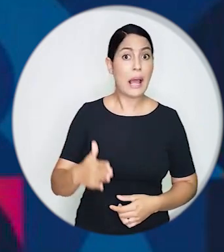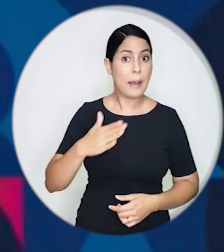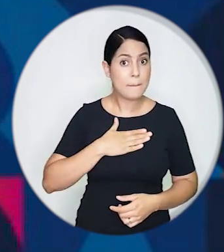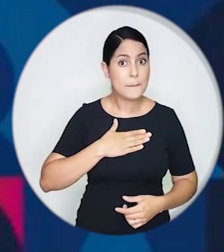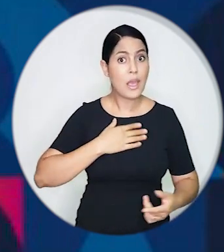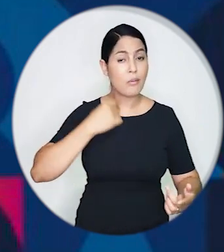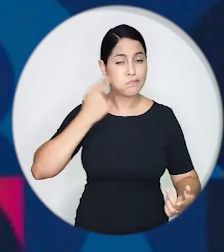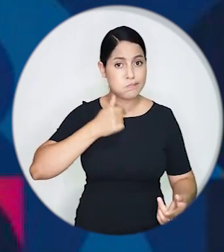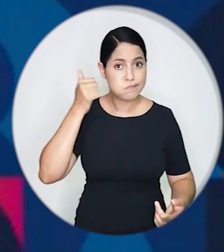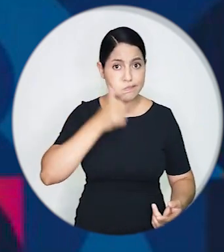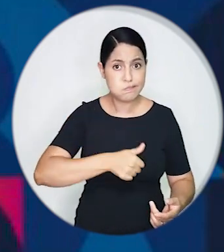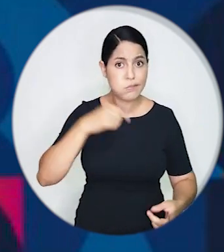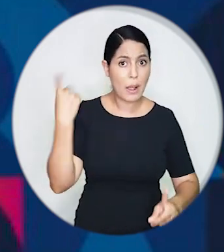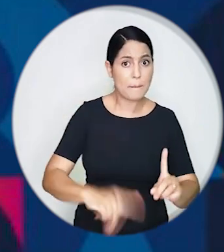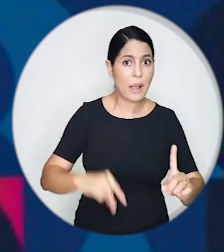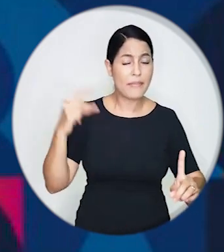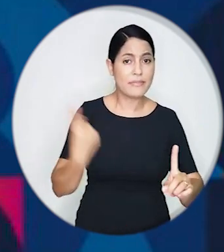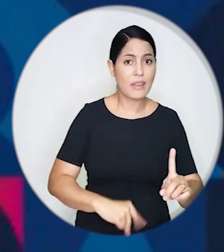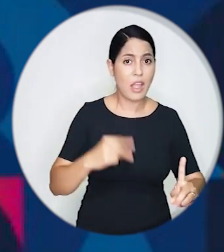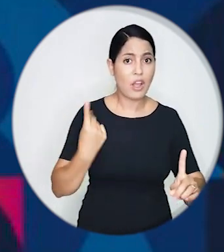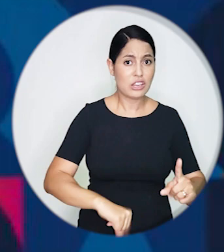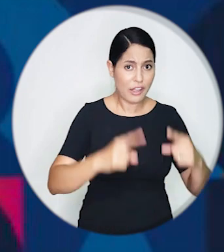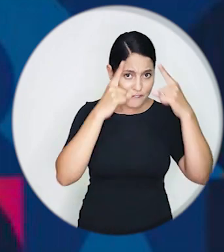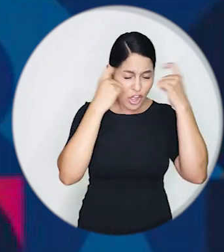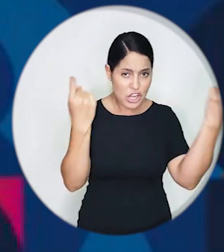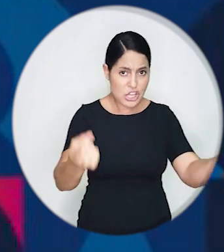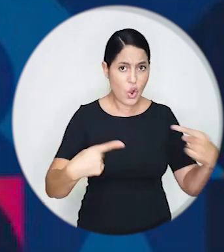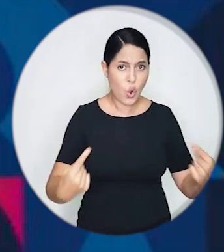Bateu na minha advogada, agrediu a gente.